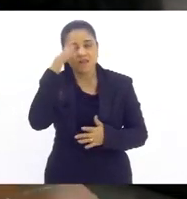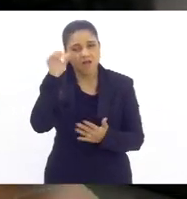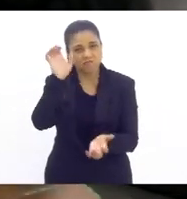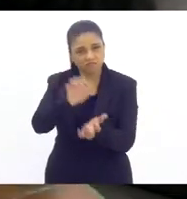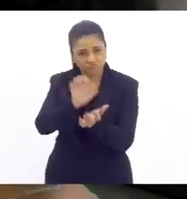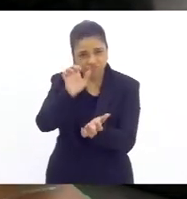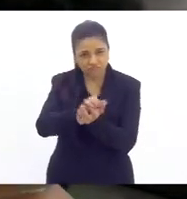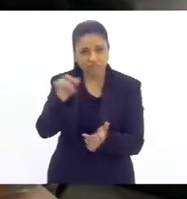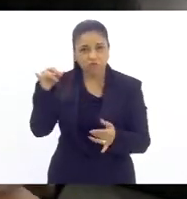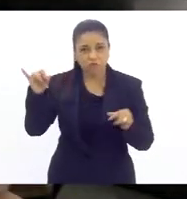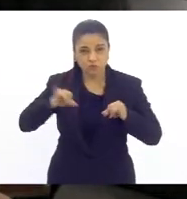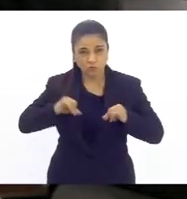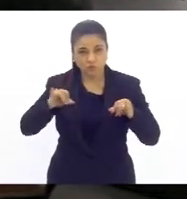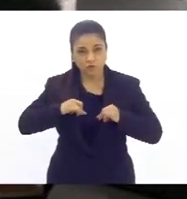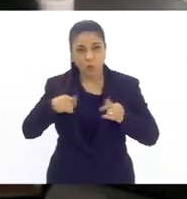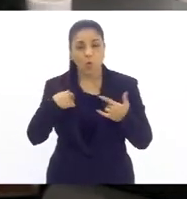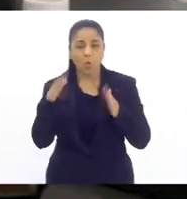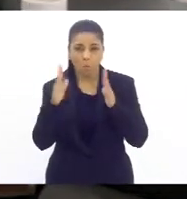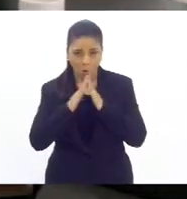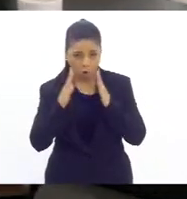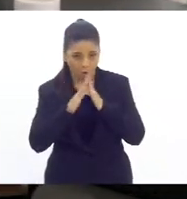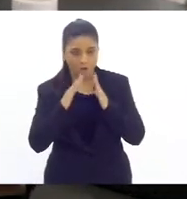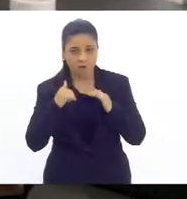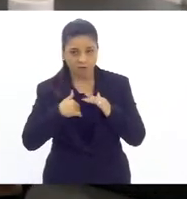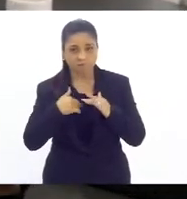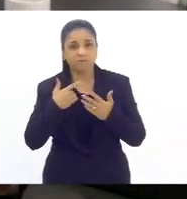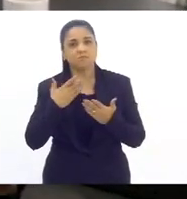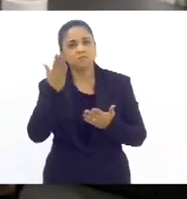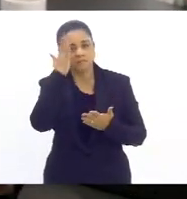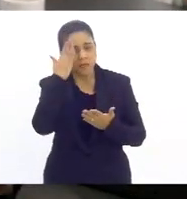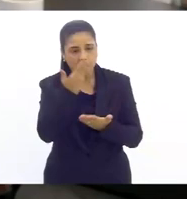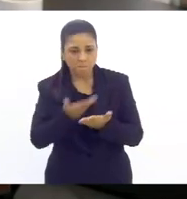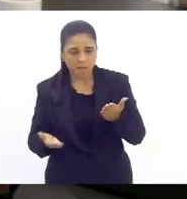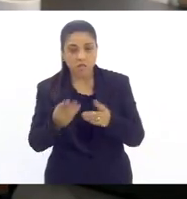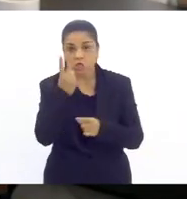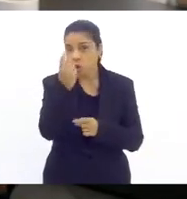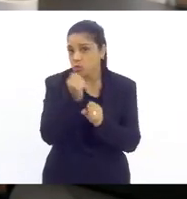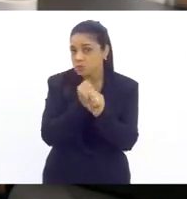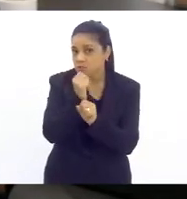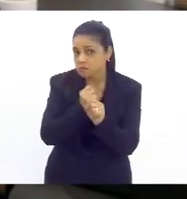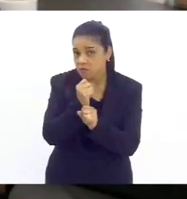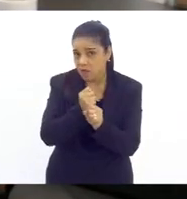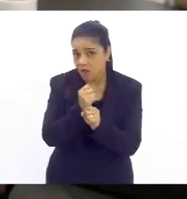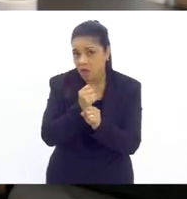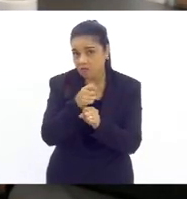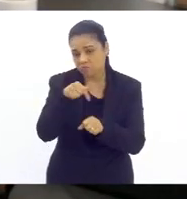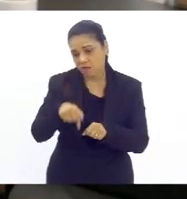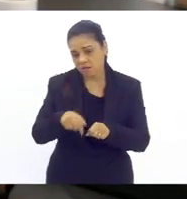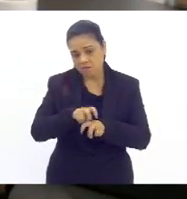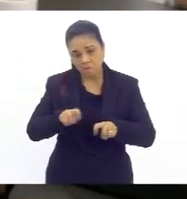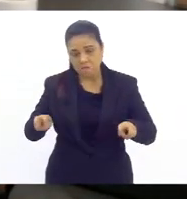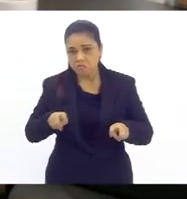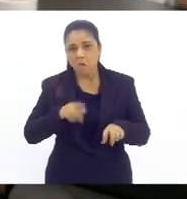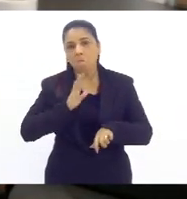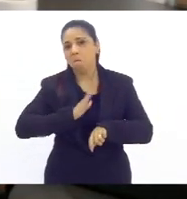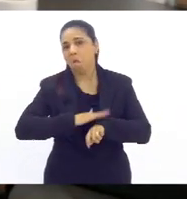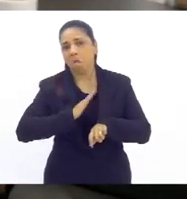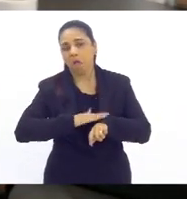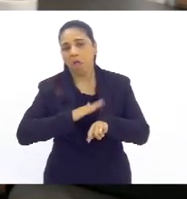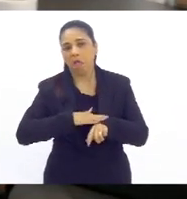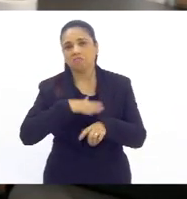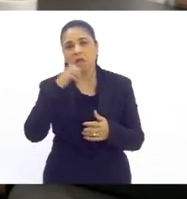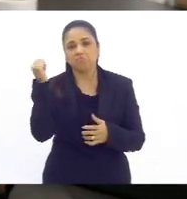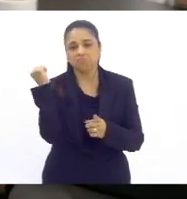sabe a dor da perda eu sou moradora do jacarezinho amanhã completa dois anos nenhum momento aqui na mesa foi citado a chacina no Jacarezinho